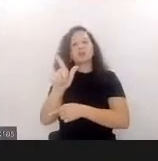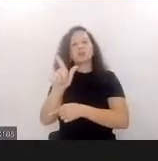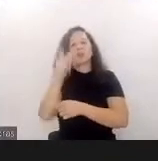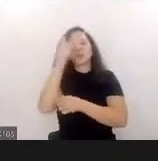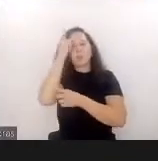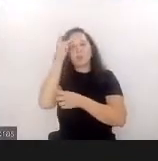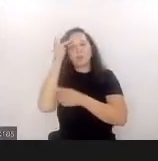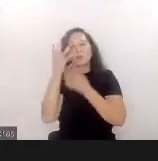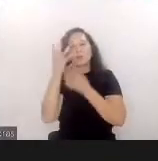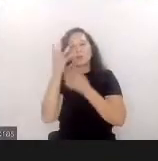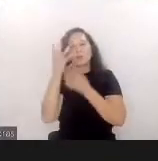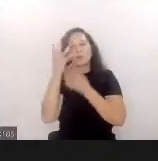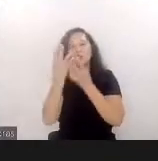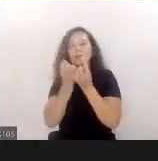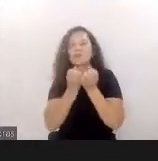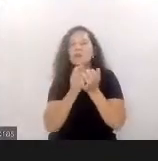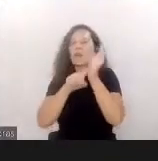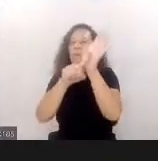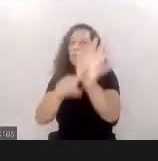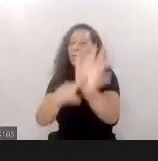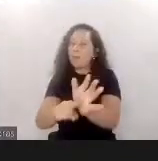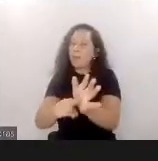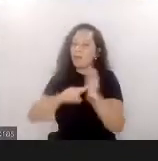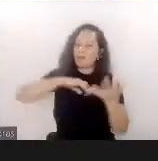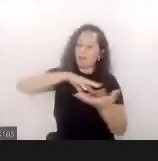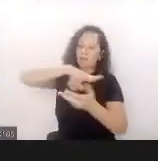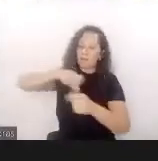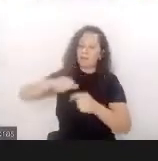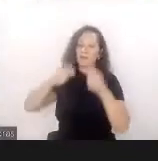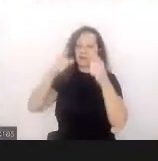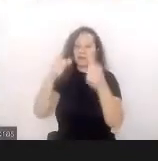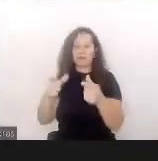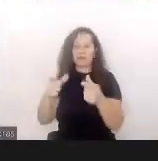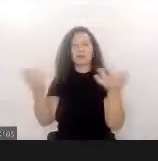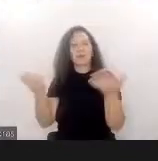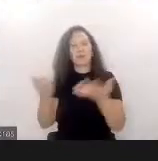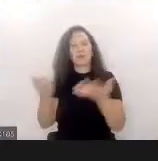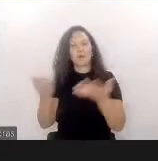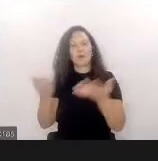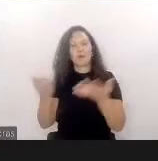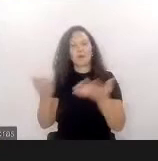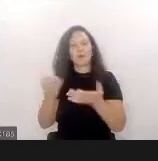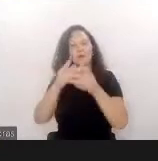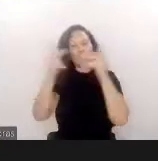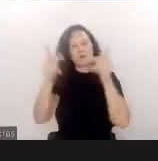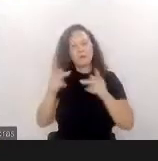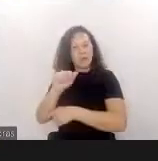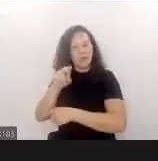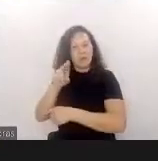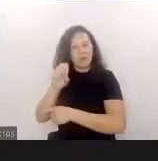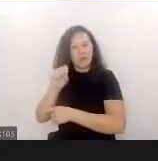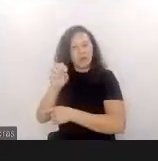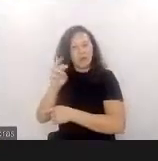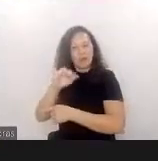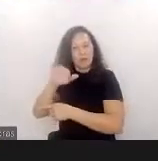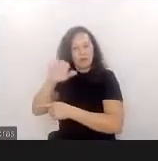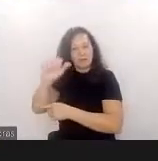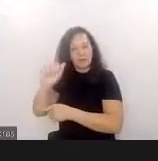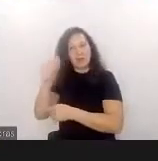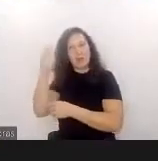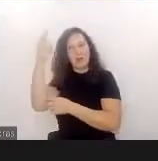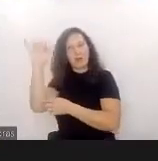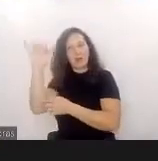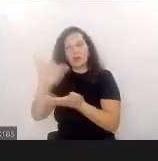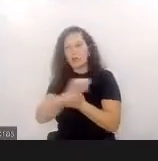está, o primeiro mapa que eu mostrei para vocês hoje está na Áustria, esse está numa casa em Nova York, Então, é como se a